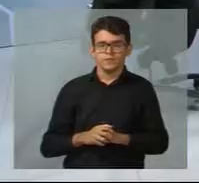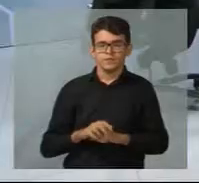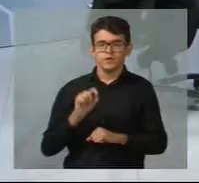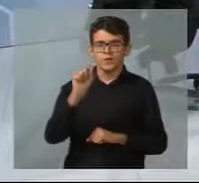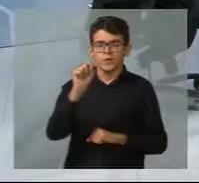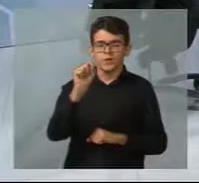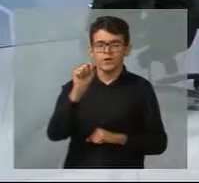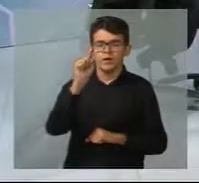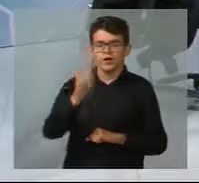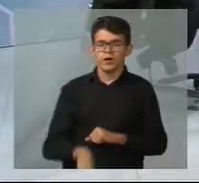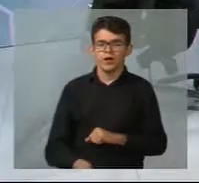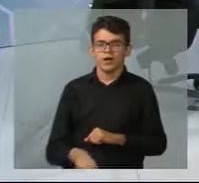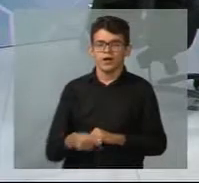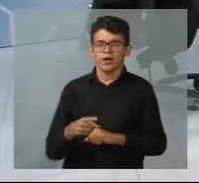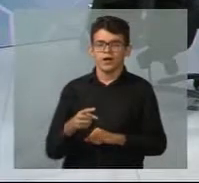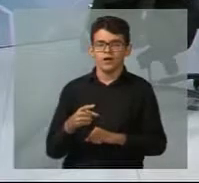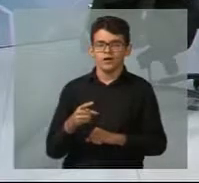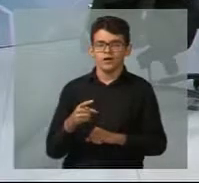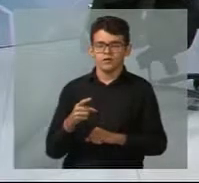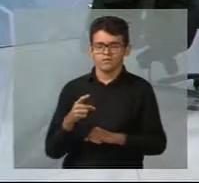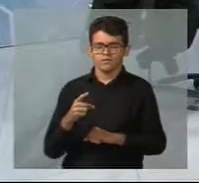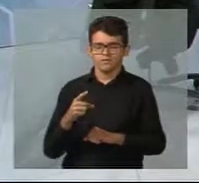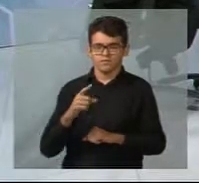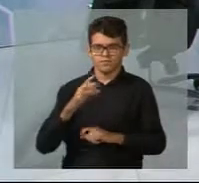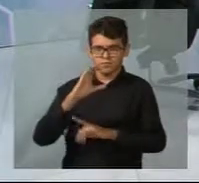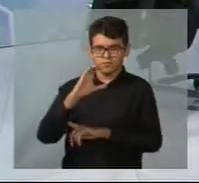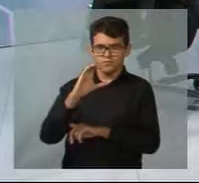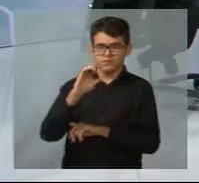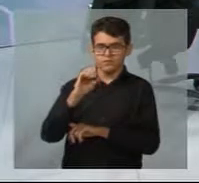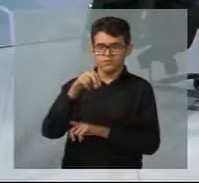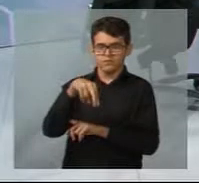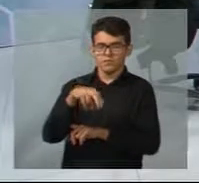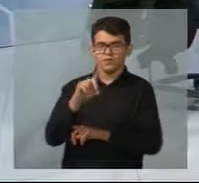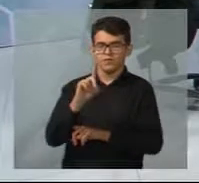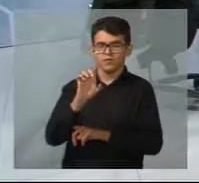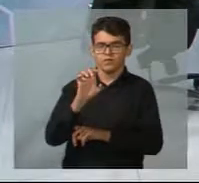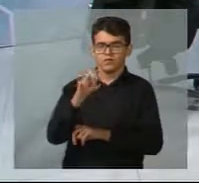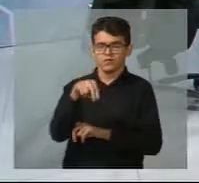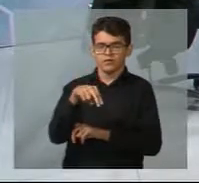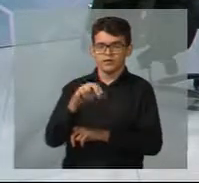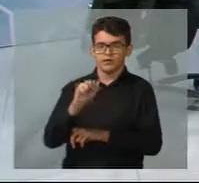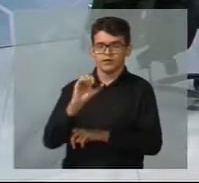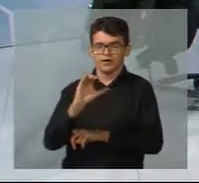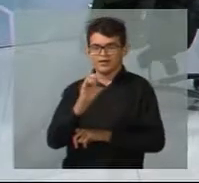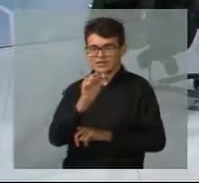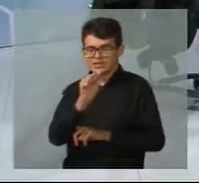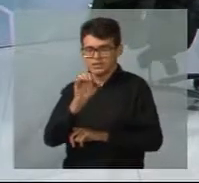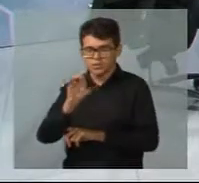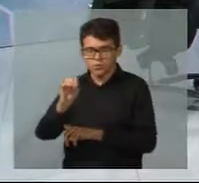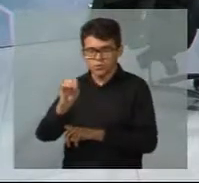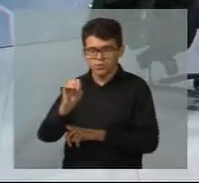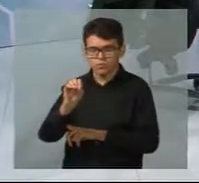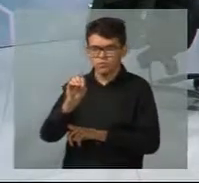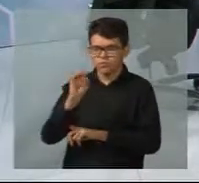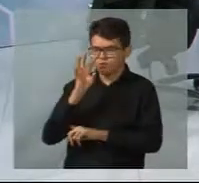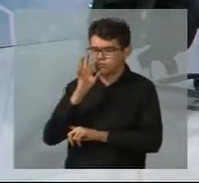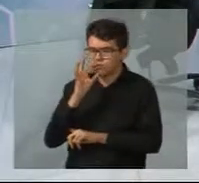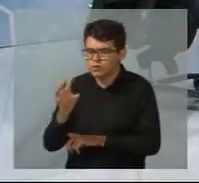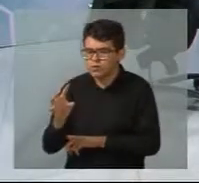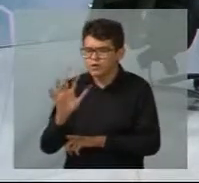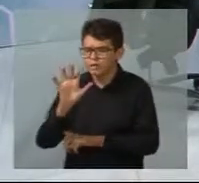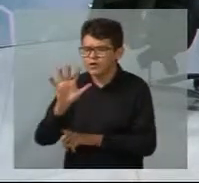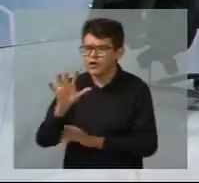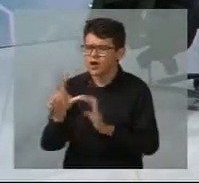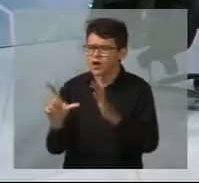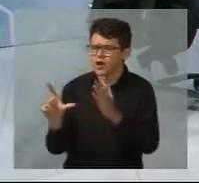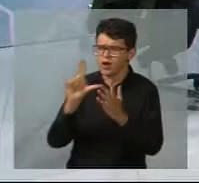com relação a esta condenação. Se há provas suficientes materiais